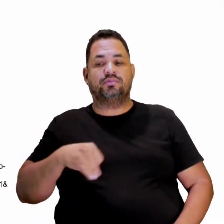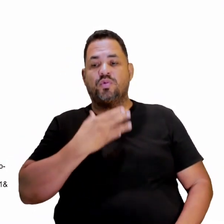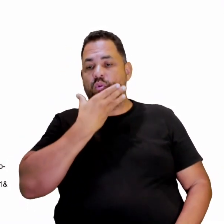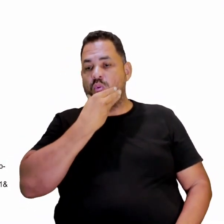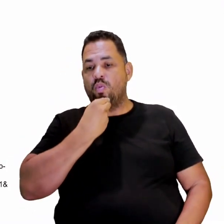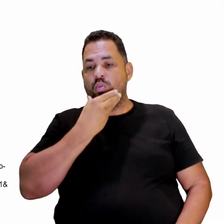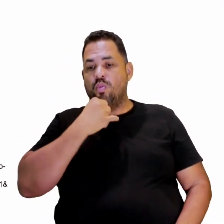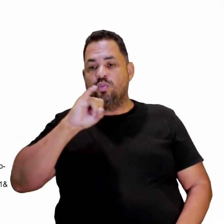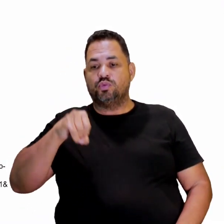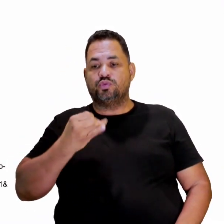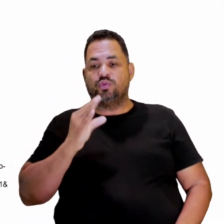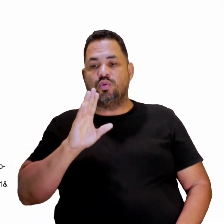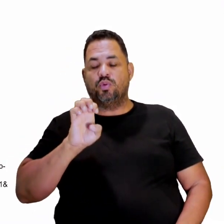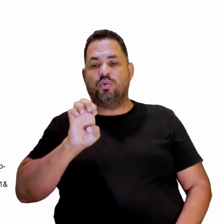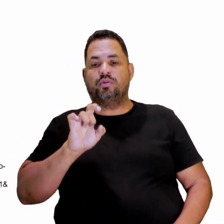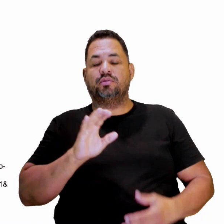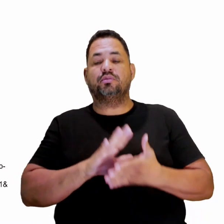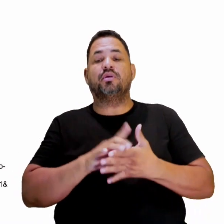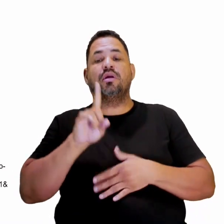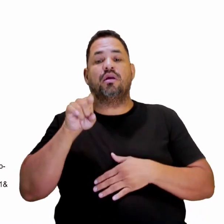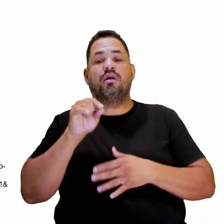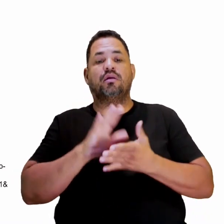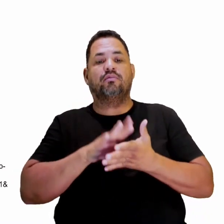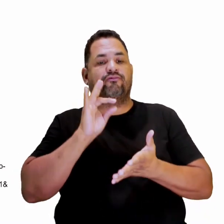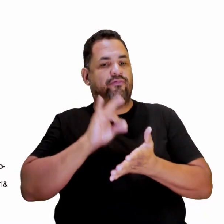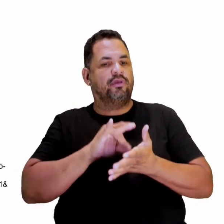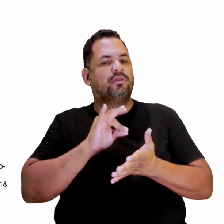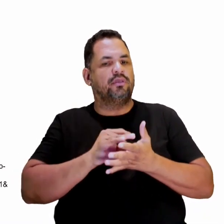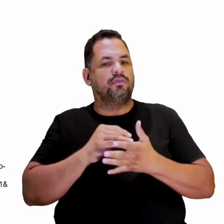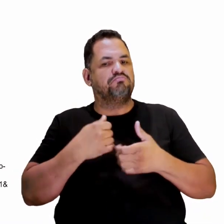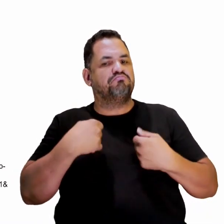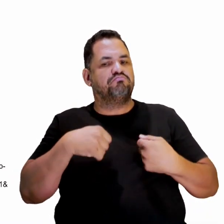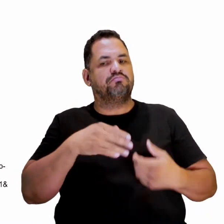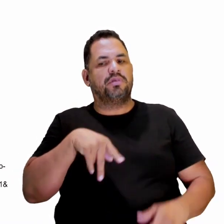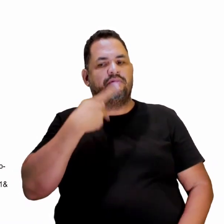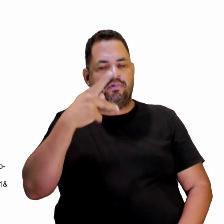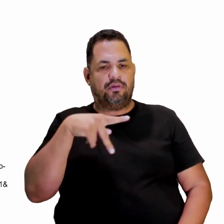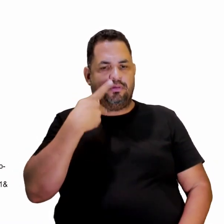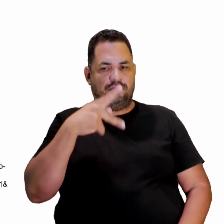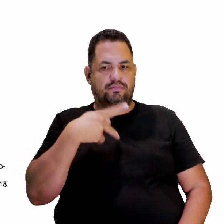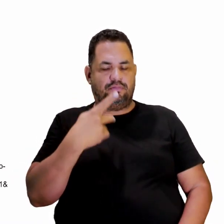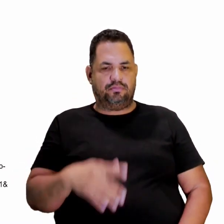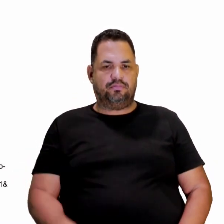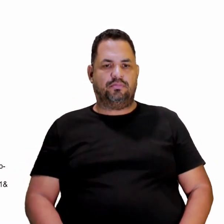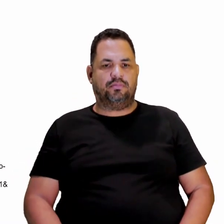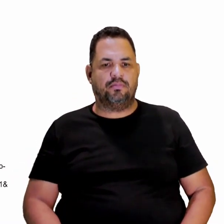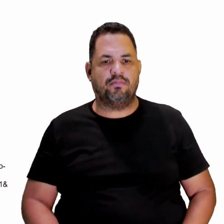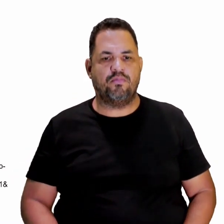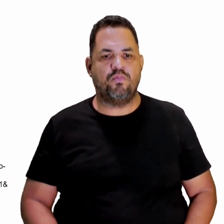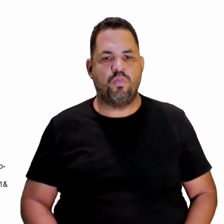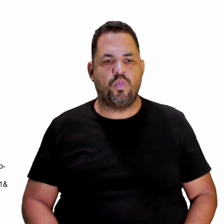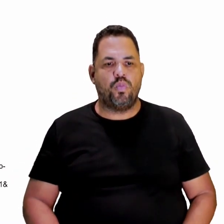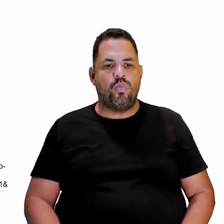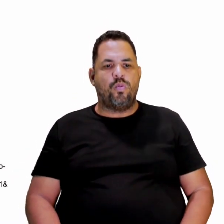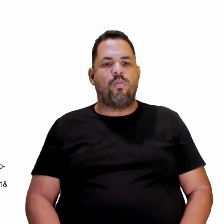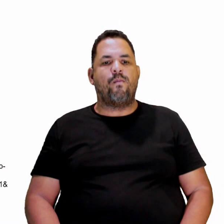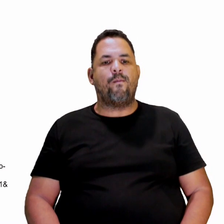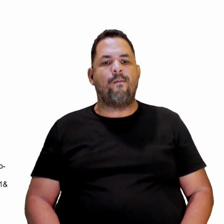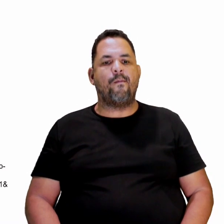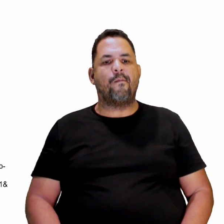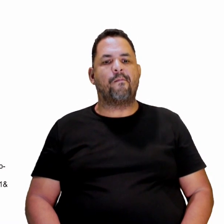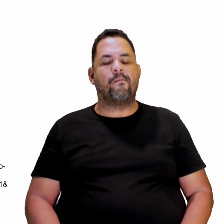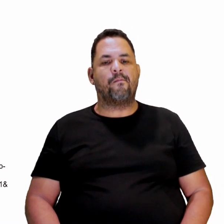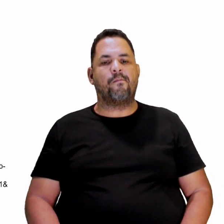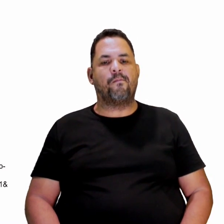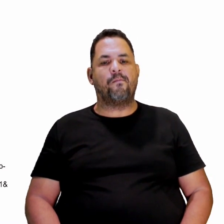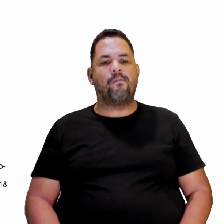be told. Verdade seja dita. When Francis spilled the beans that Joey didn't keep